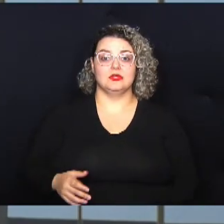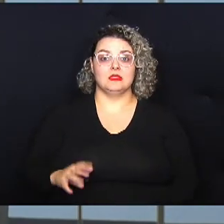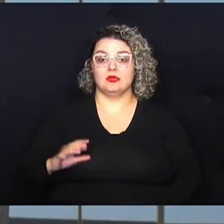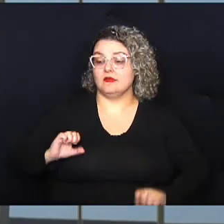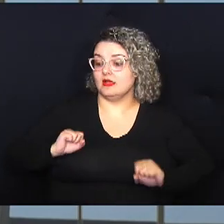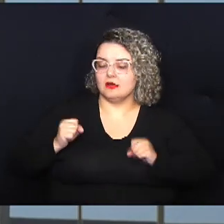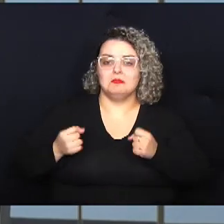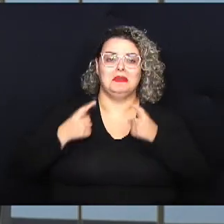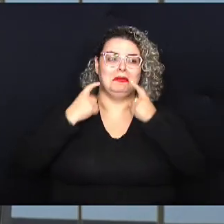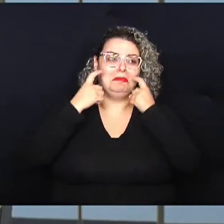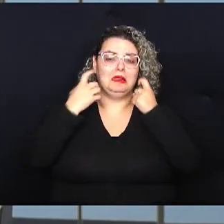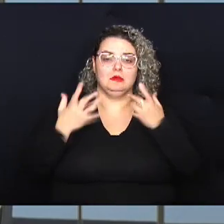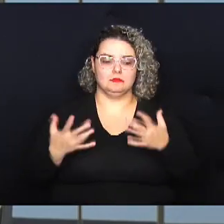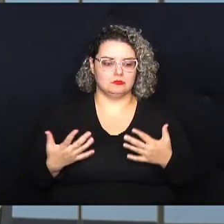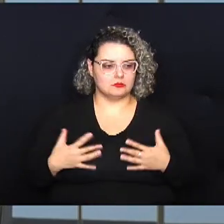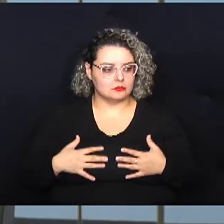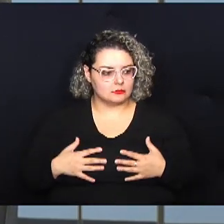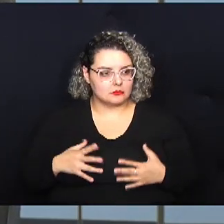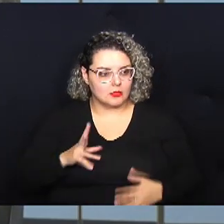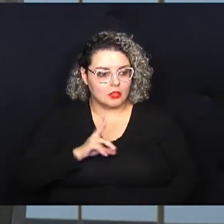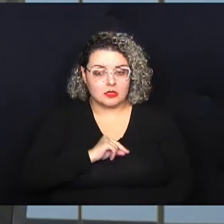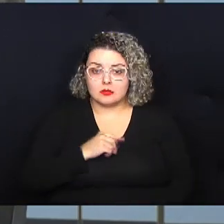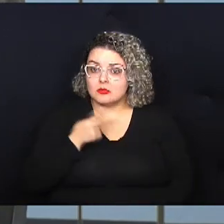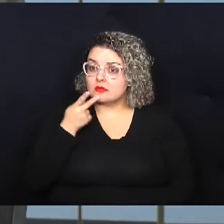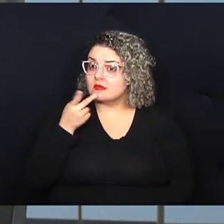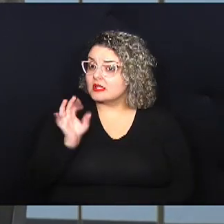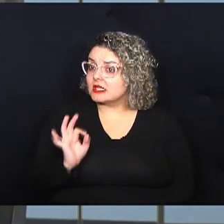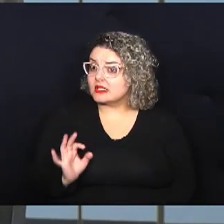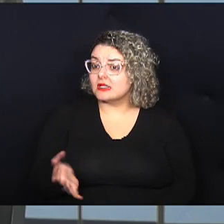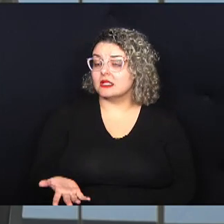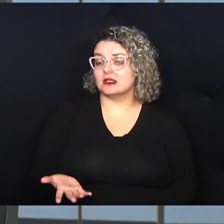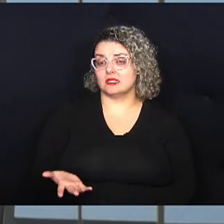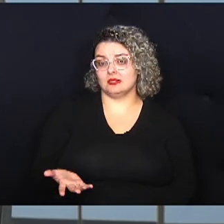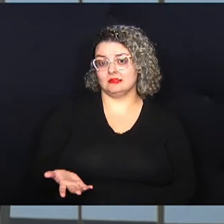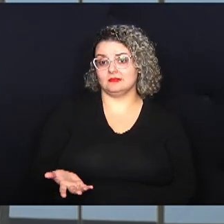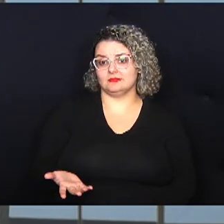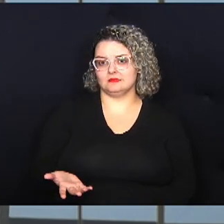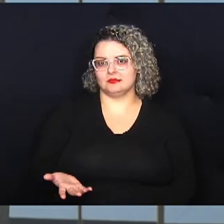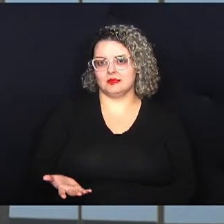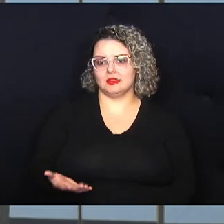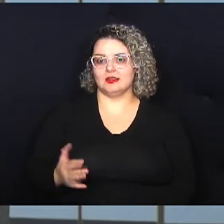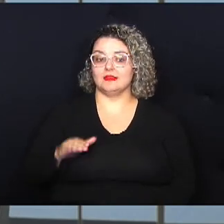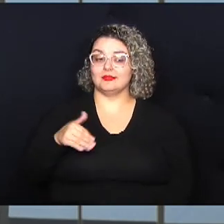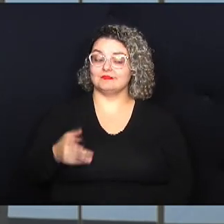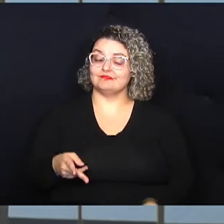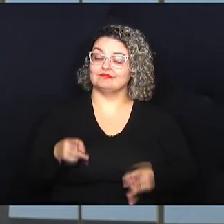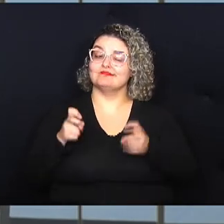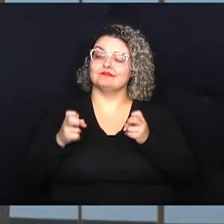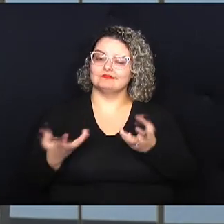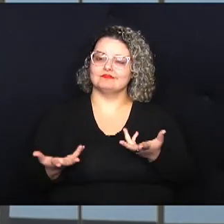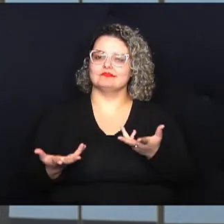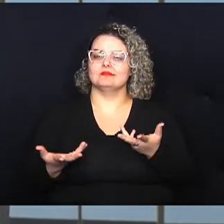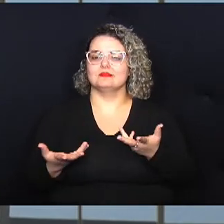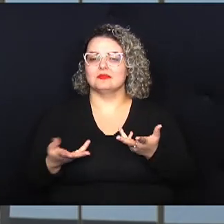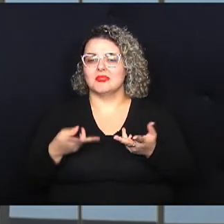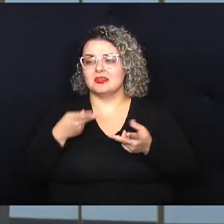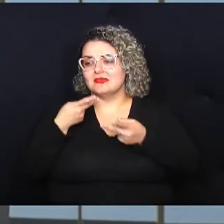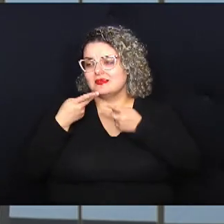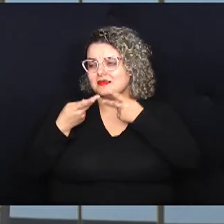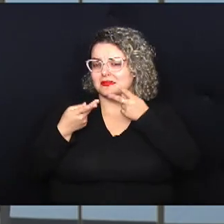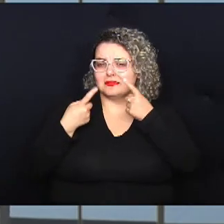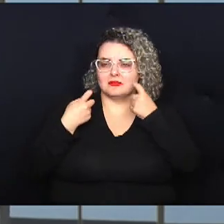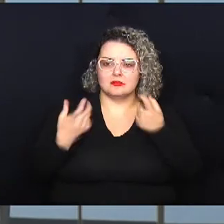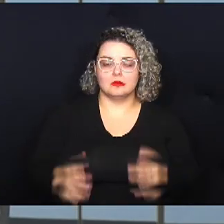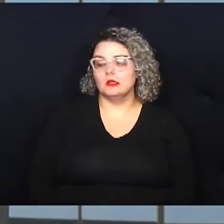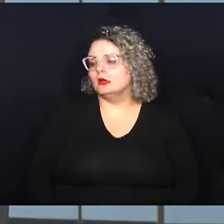começa a chorar, você fala, nossa, mas eu não falei nada demais, né? E de repente você vai falar muito meio que chorosa para um dominante, vai